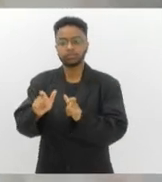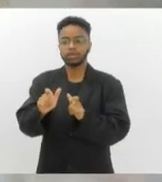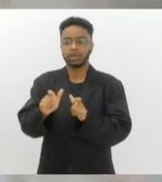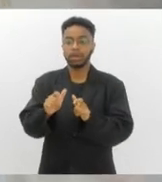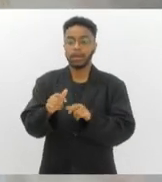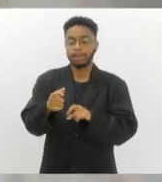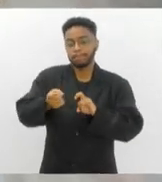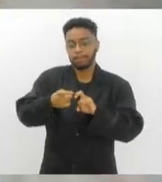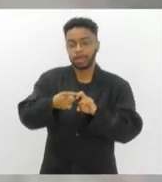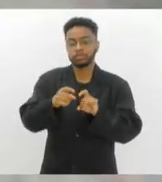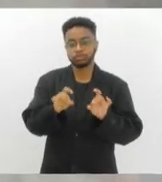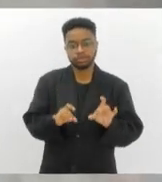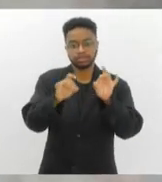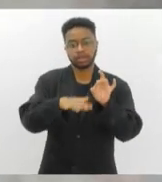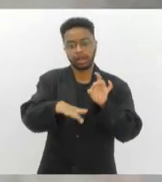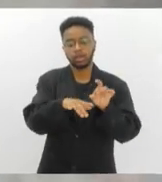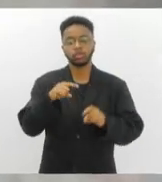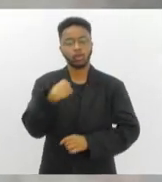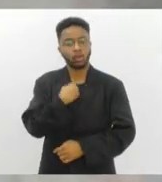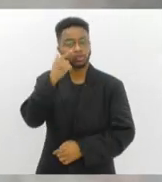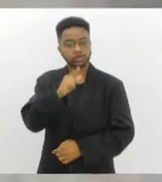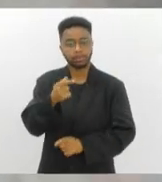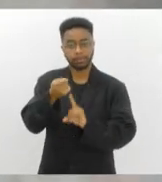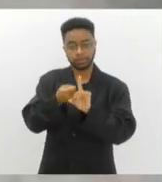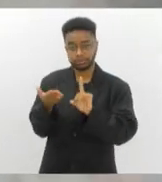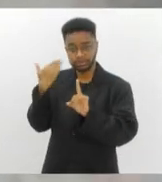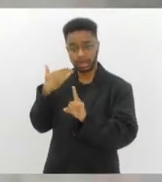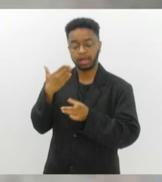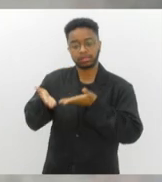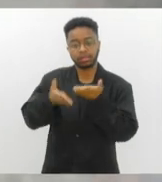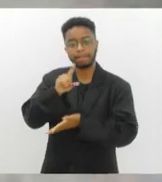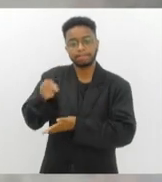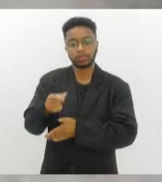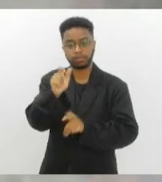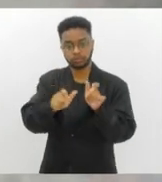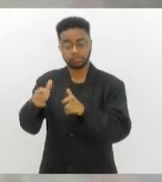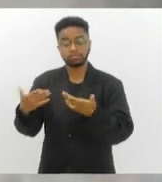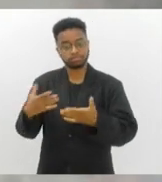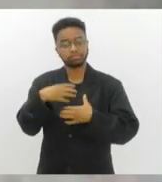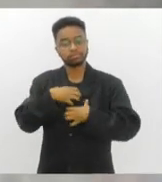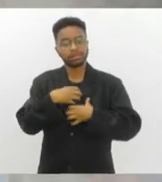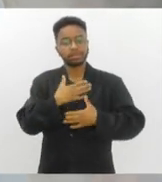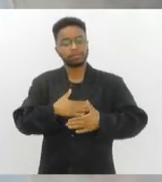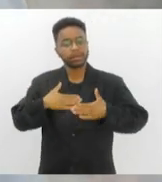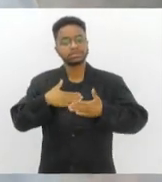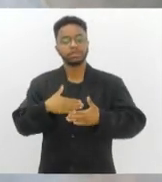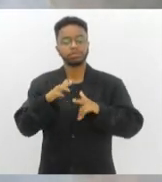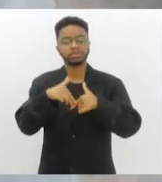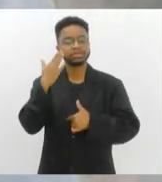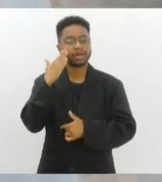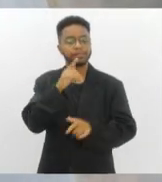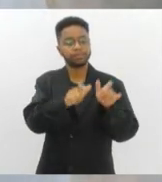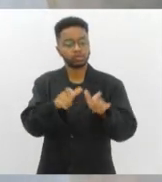último mês, a gente atendeu mais de 1000 consultas, o que faz ser um trabalho extremamente prazeroso em saber que essas pessoas são acolhidas,